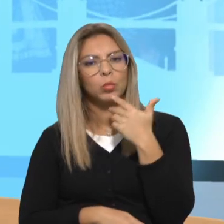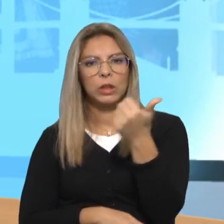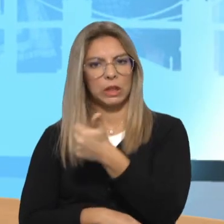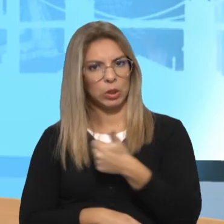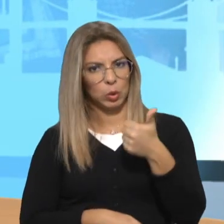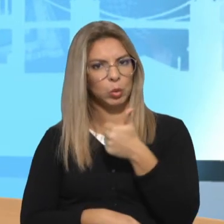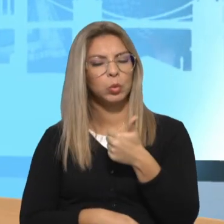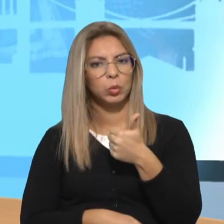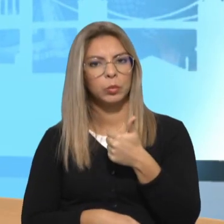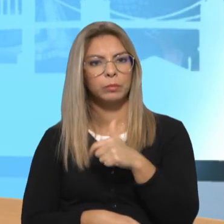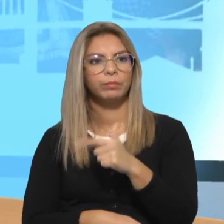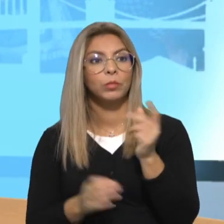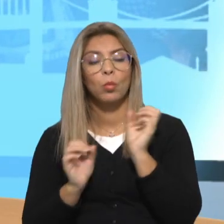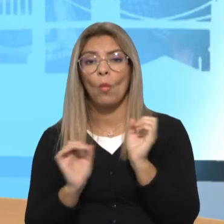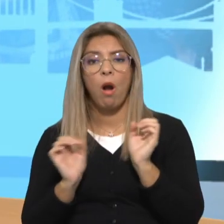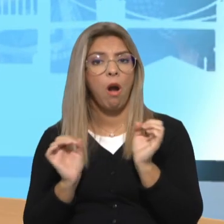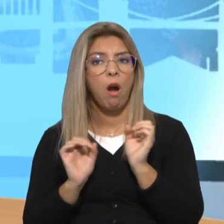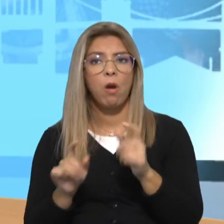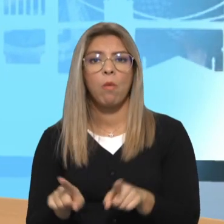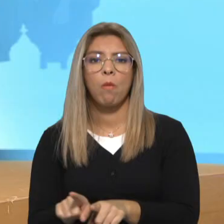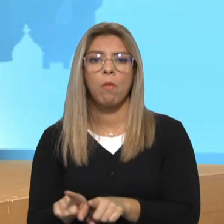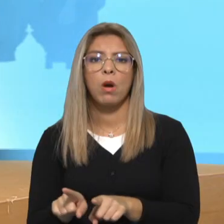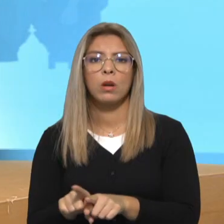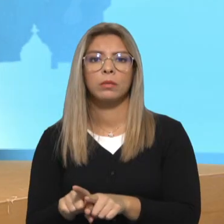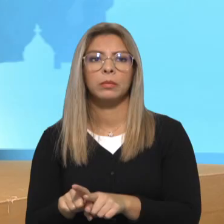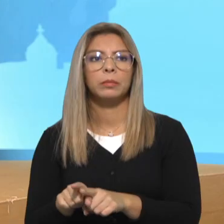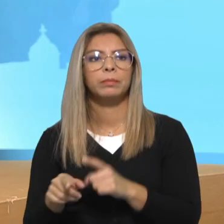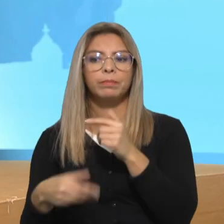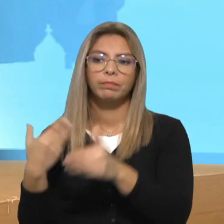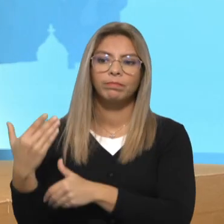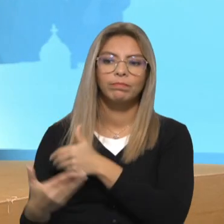que não existe aquela coisa que o nosso